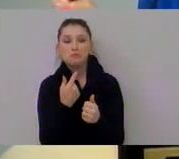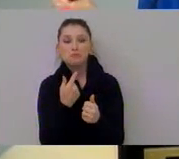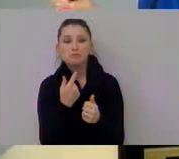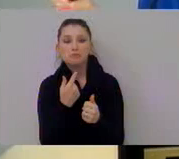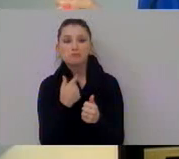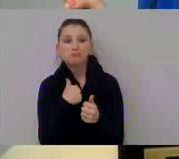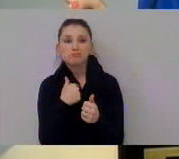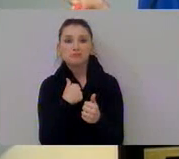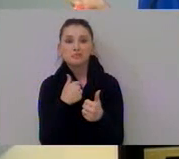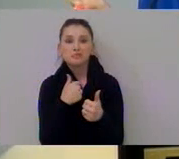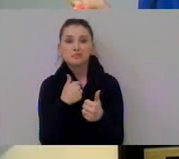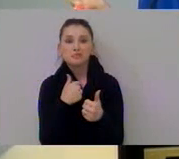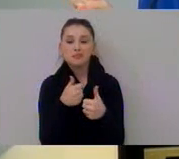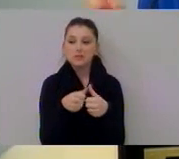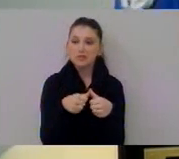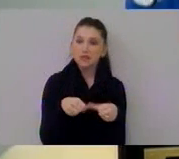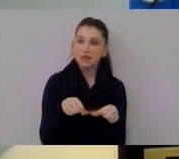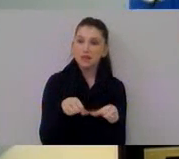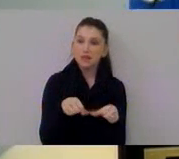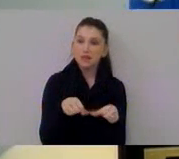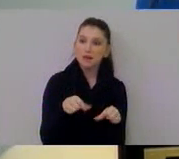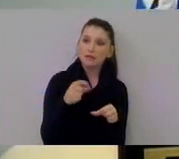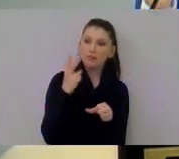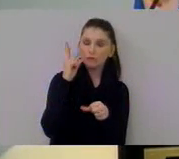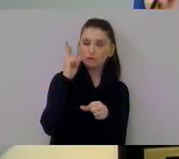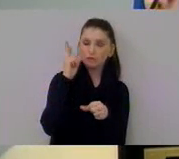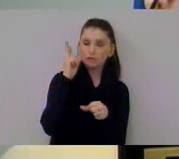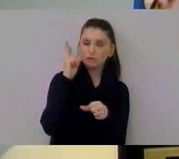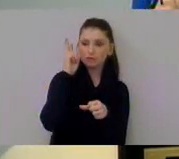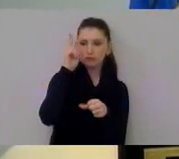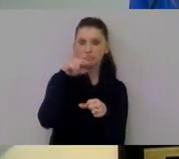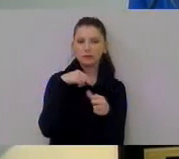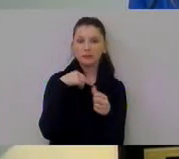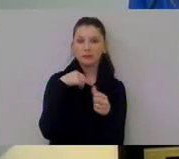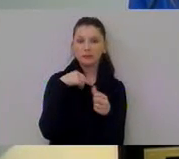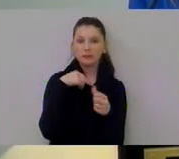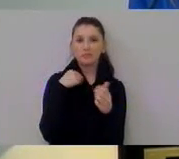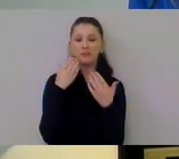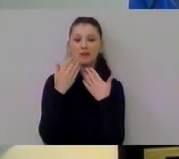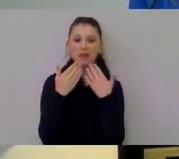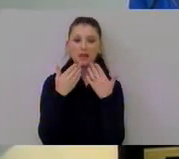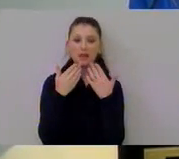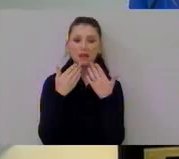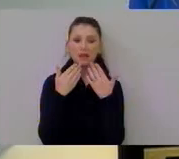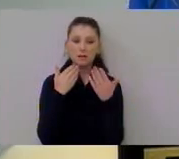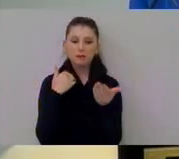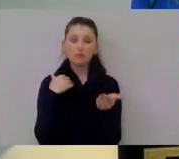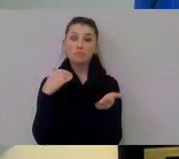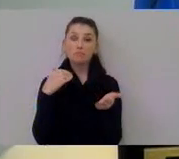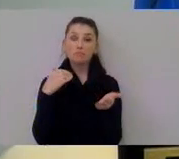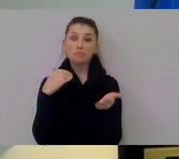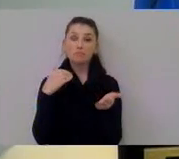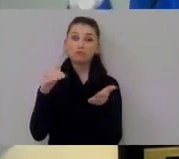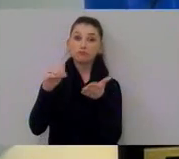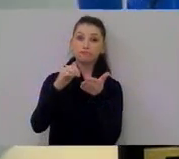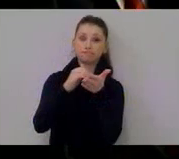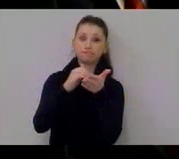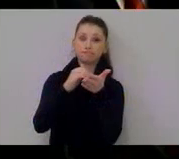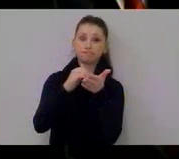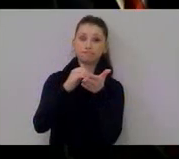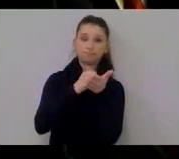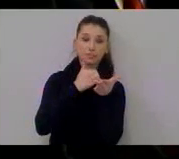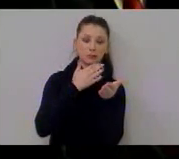acompanhando a fala de vocês e recebi uma mensagem no meu celular de